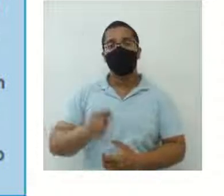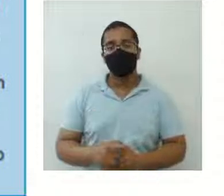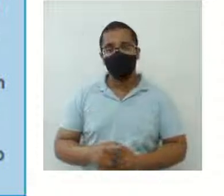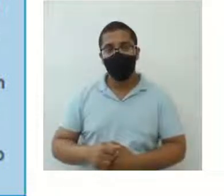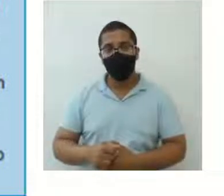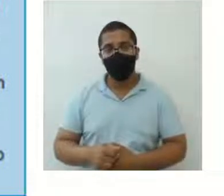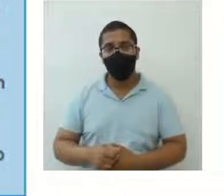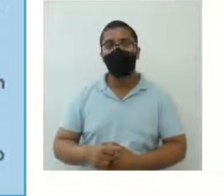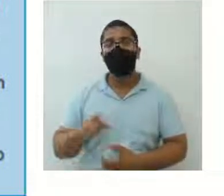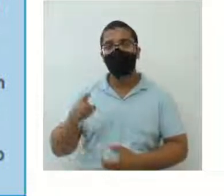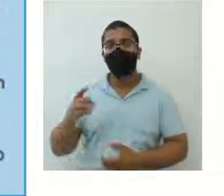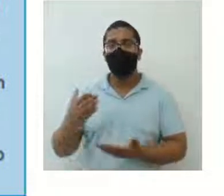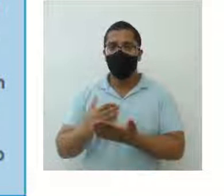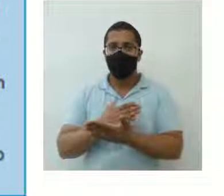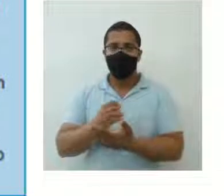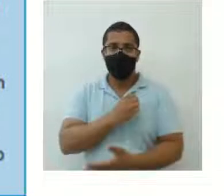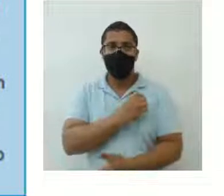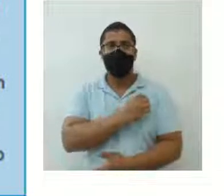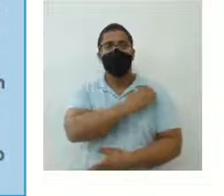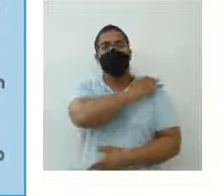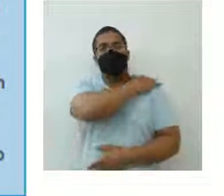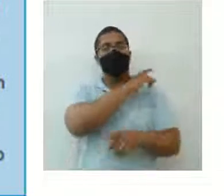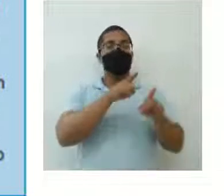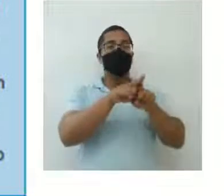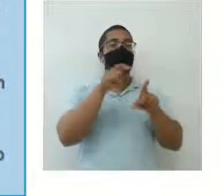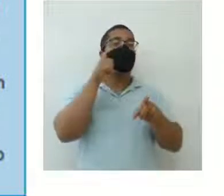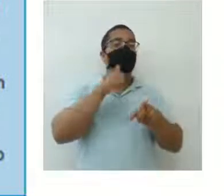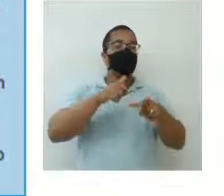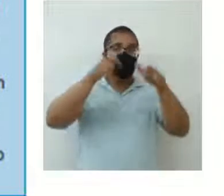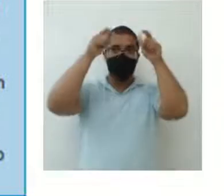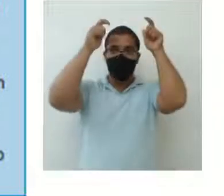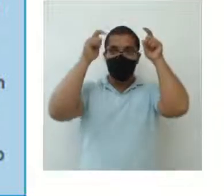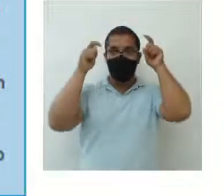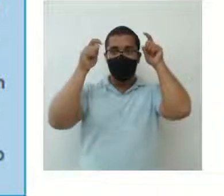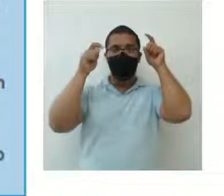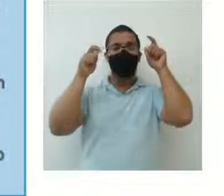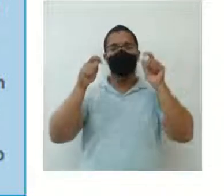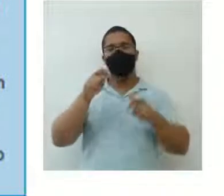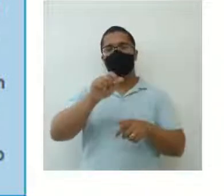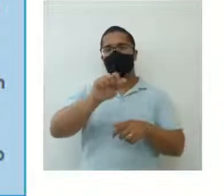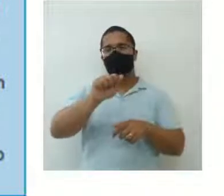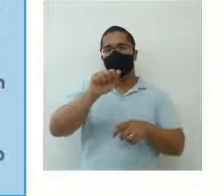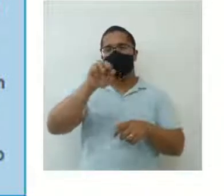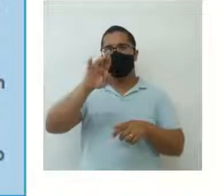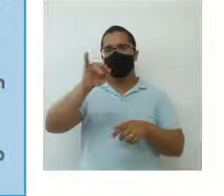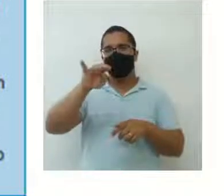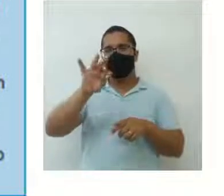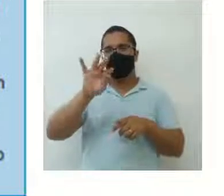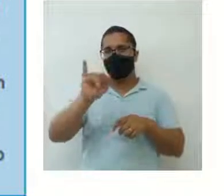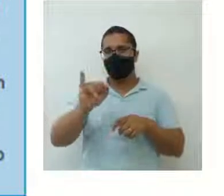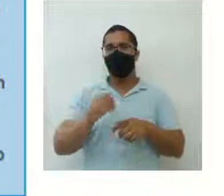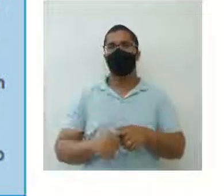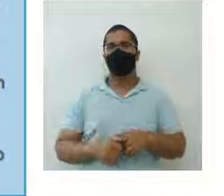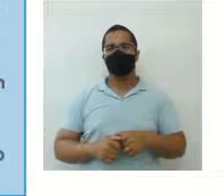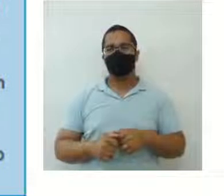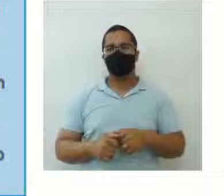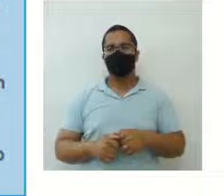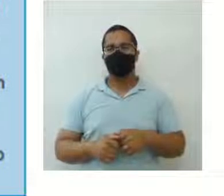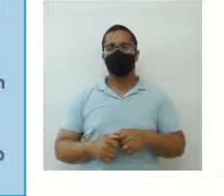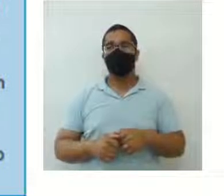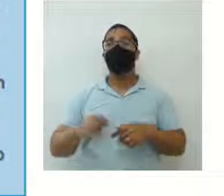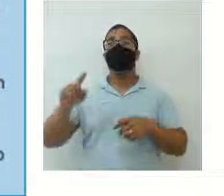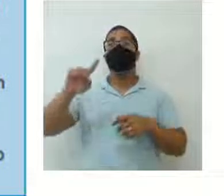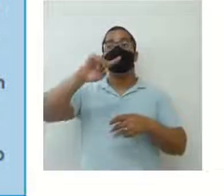de generais e da rainha Arrante. Aí vem a revolta de Magi, né?